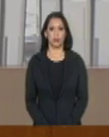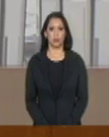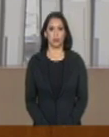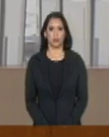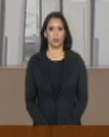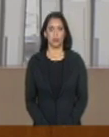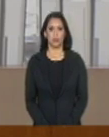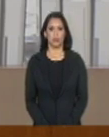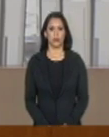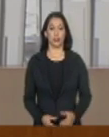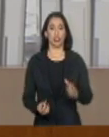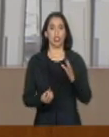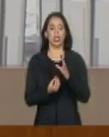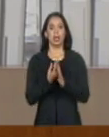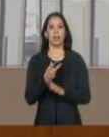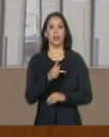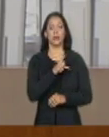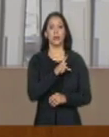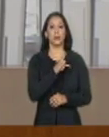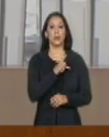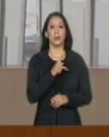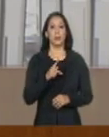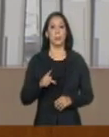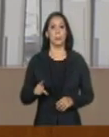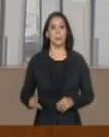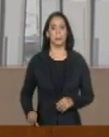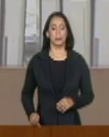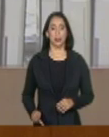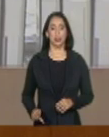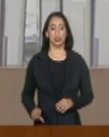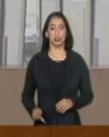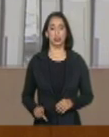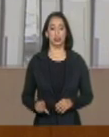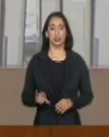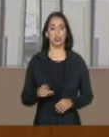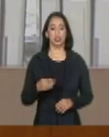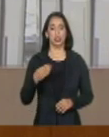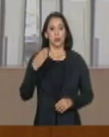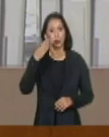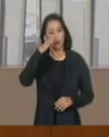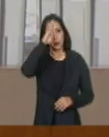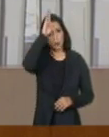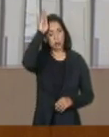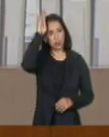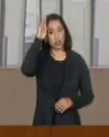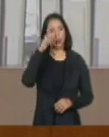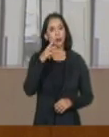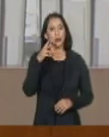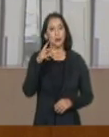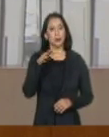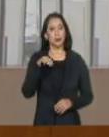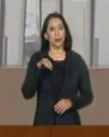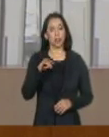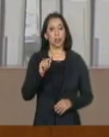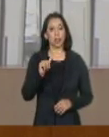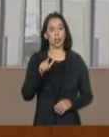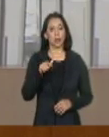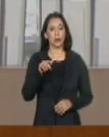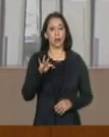a criação pelo presidente Michel Temer, à época, de uma política pública de segurança